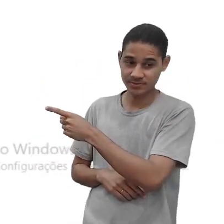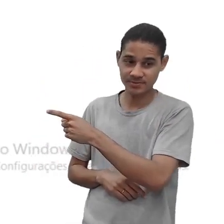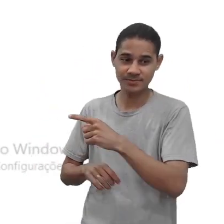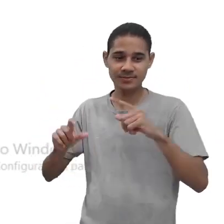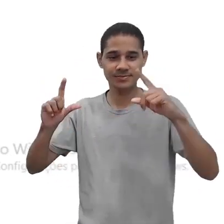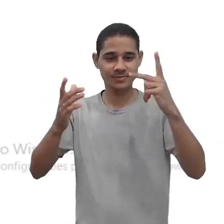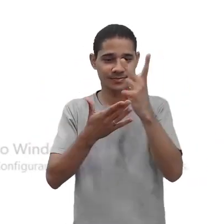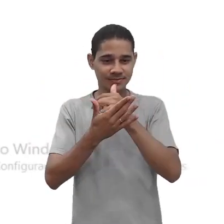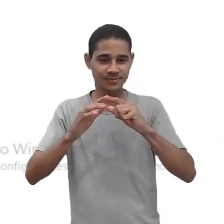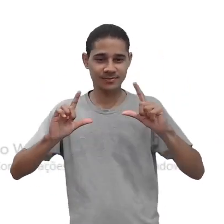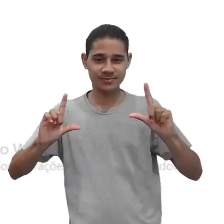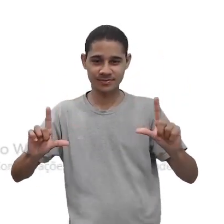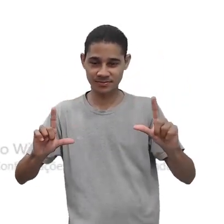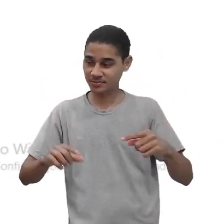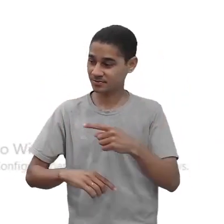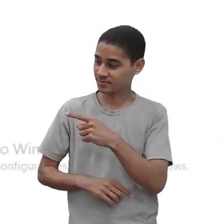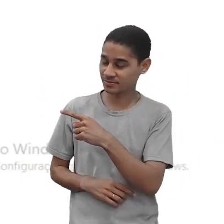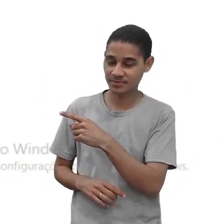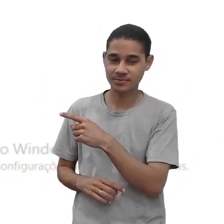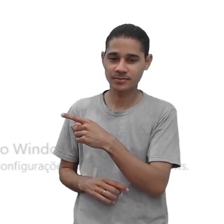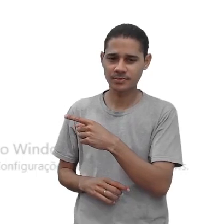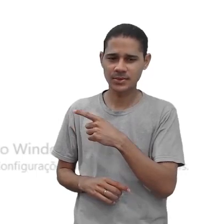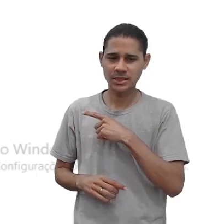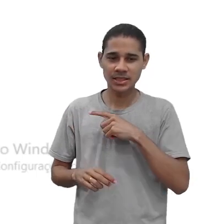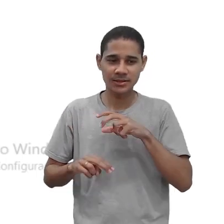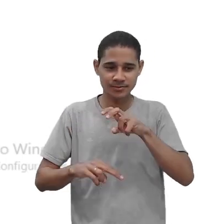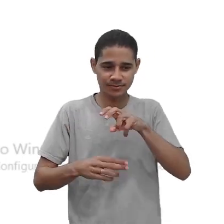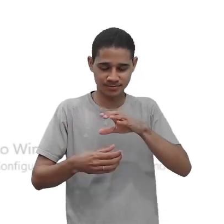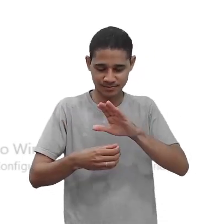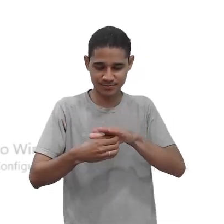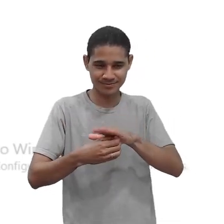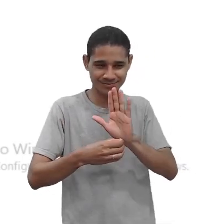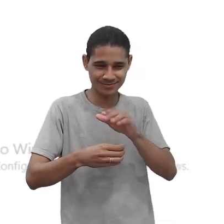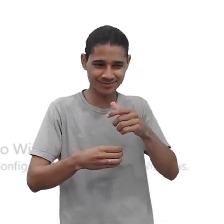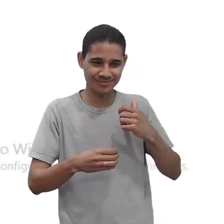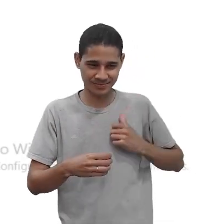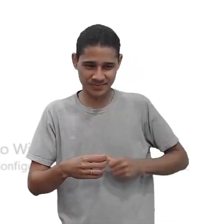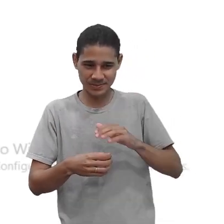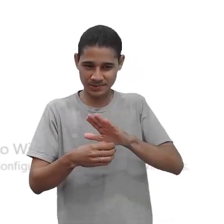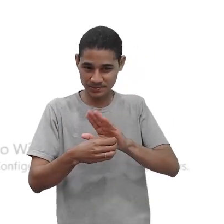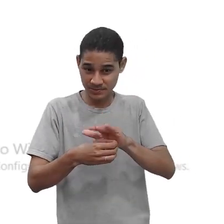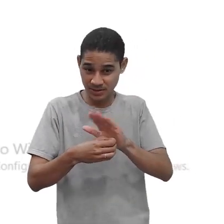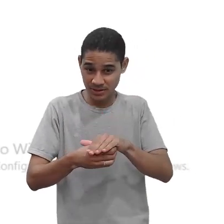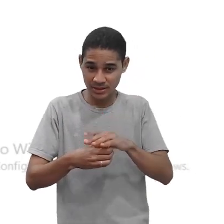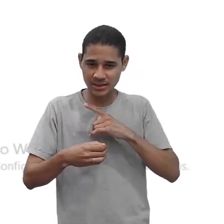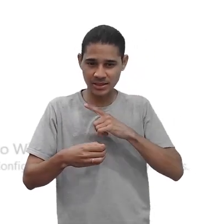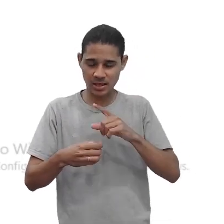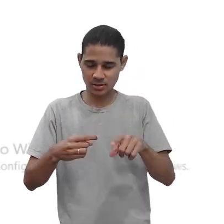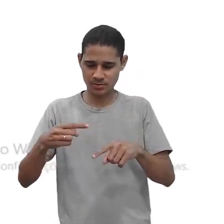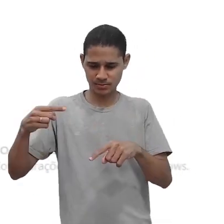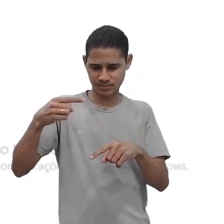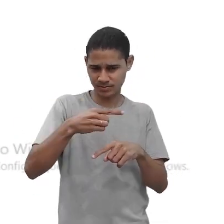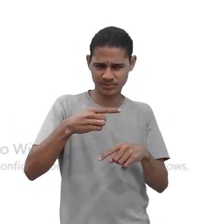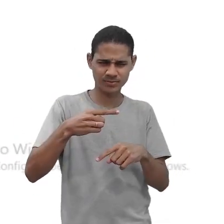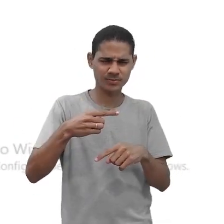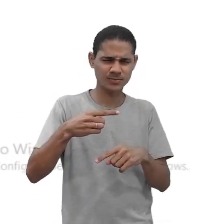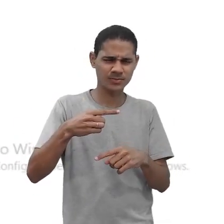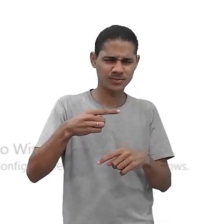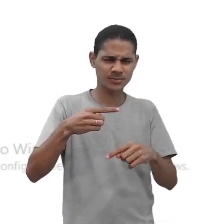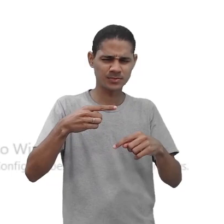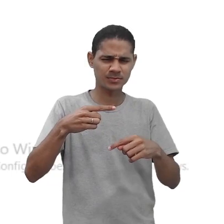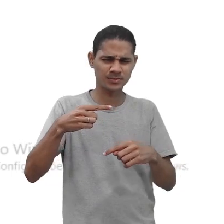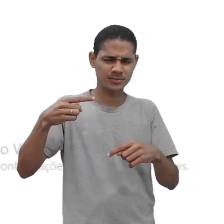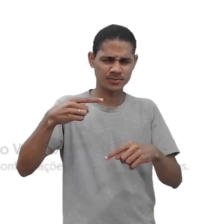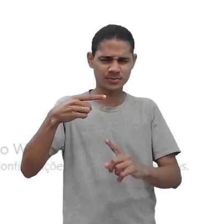tem aí, onde a gente tem a bacia sanitária, é onde justamente tem uma setinha, tanto na vertical como